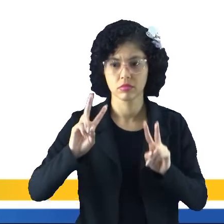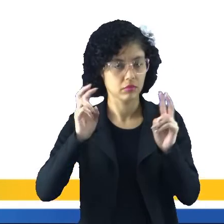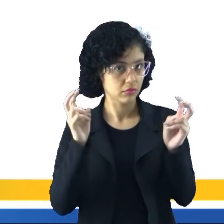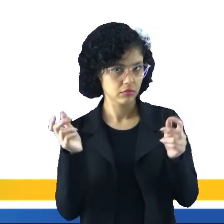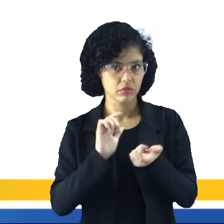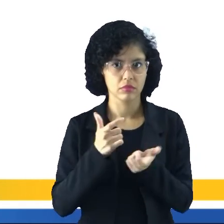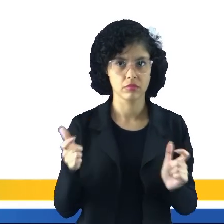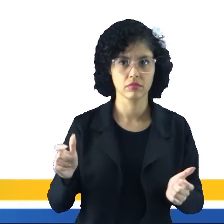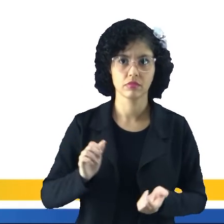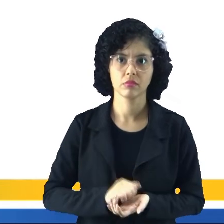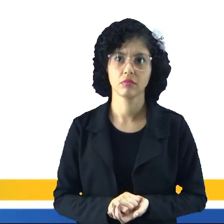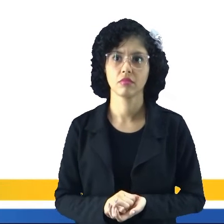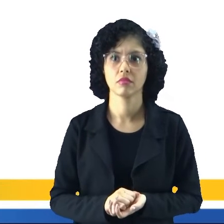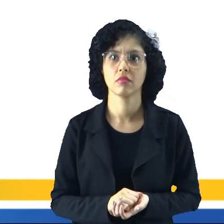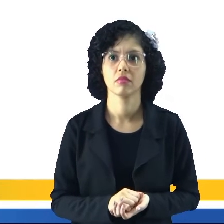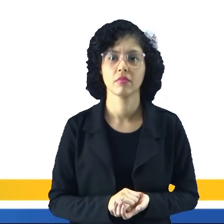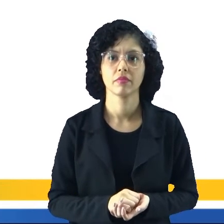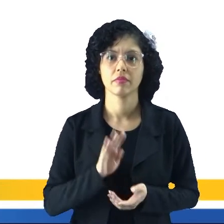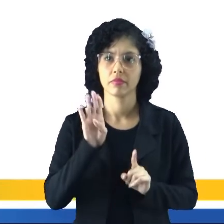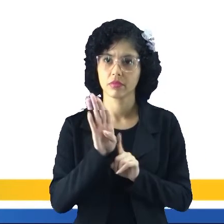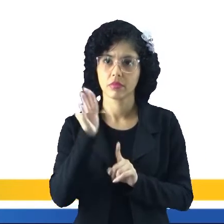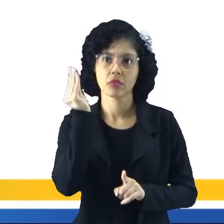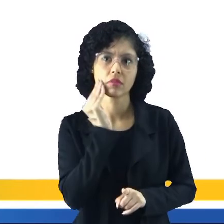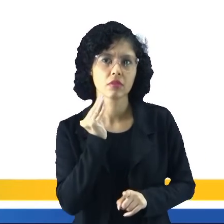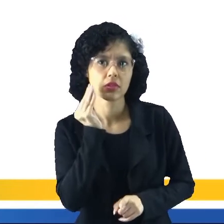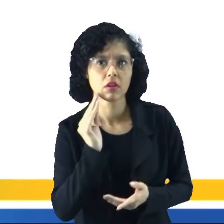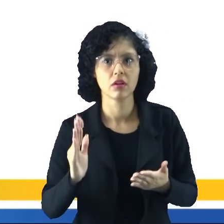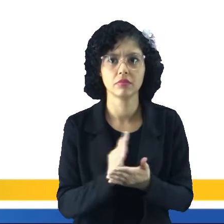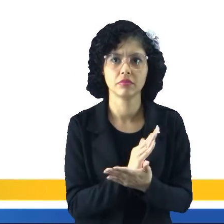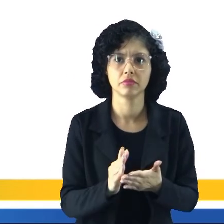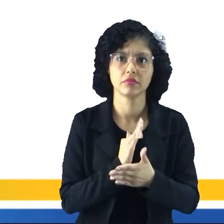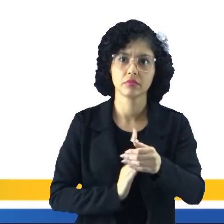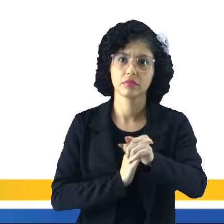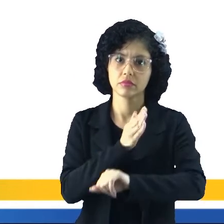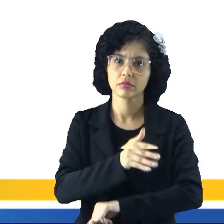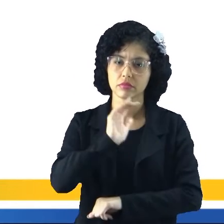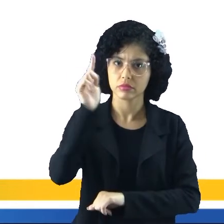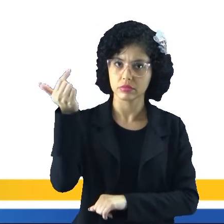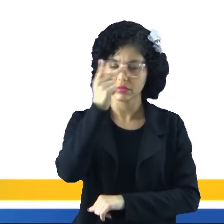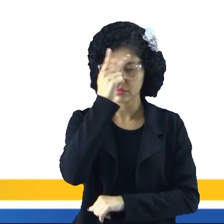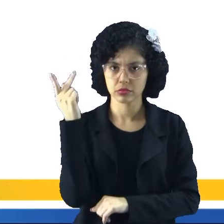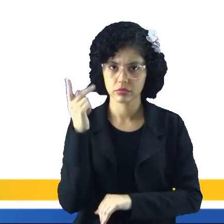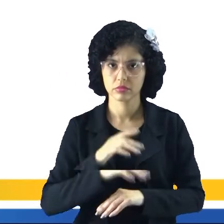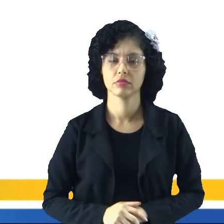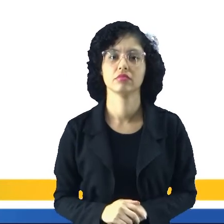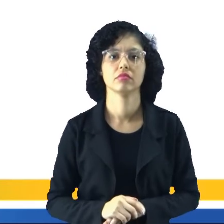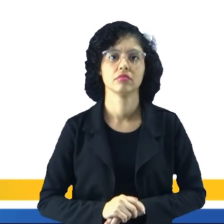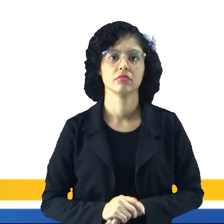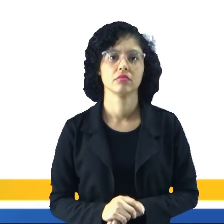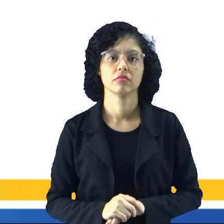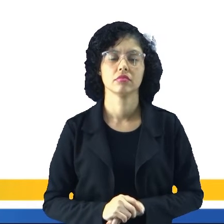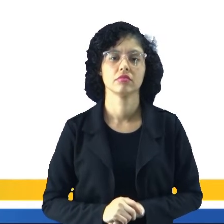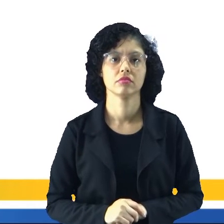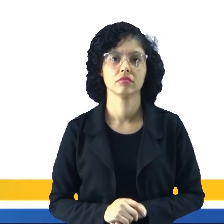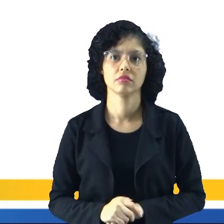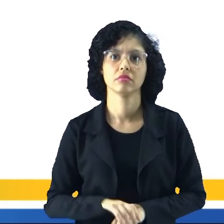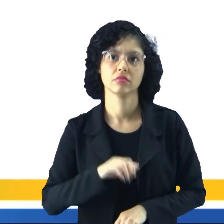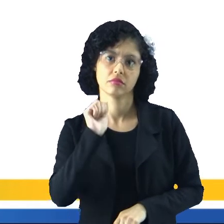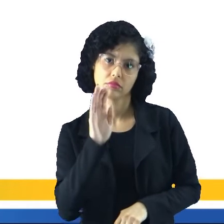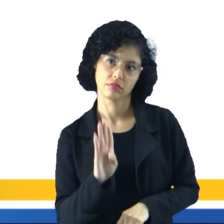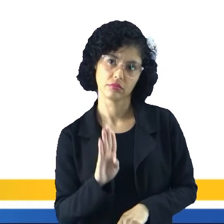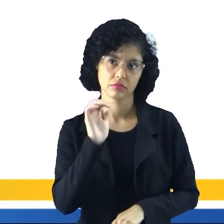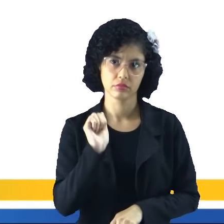temática maior aí. B, tendência de algumas pessoas a interferir em conversa alheia. Ou seja, né, o A e o B